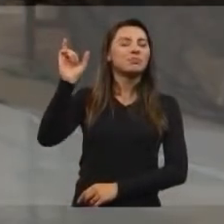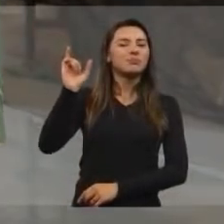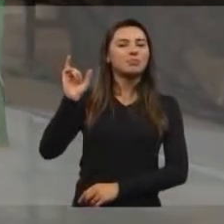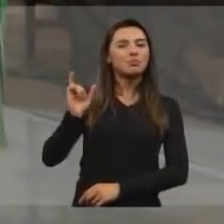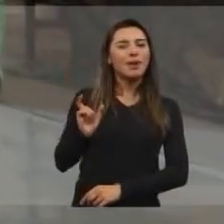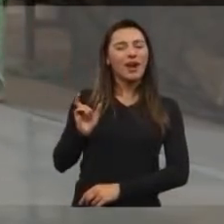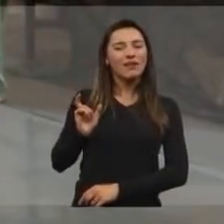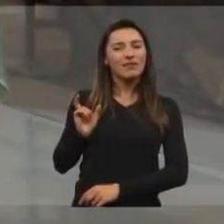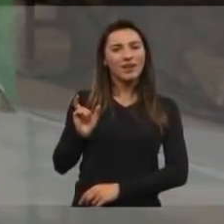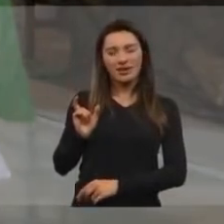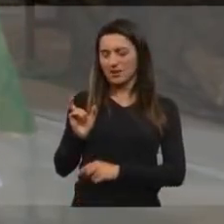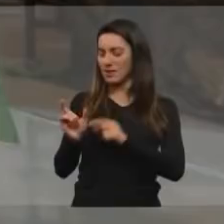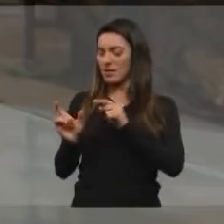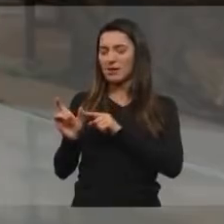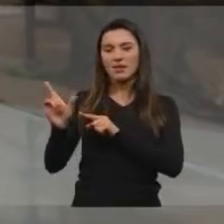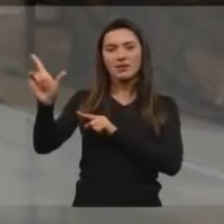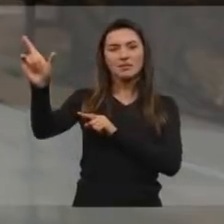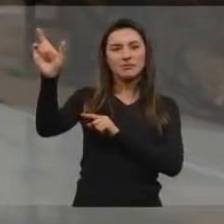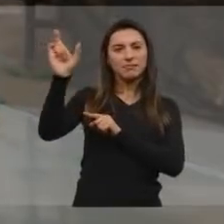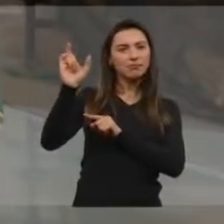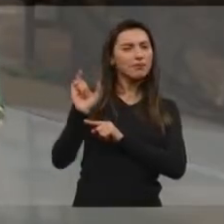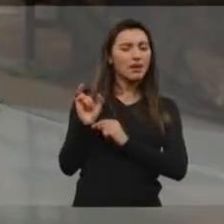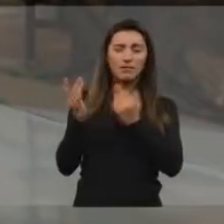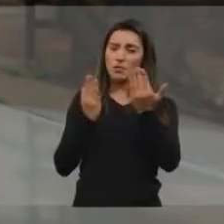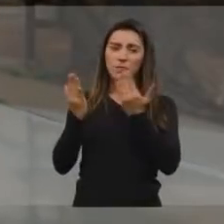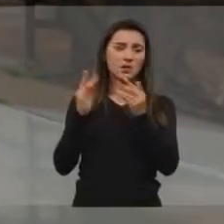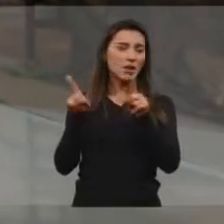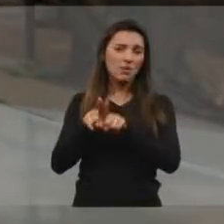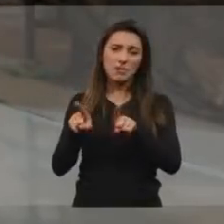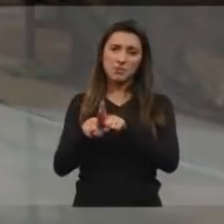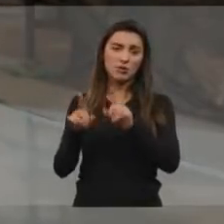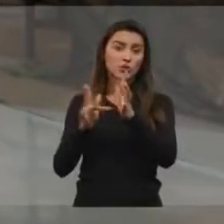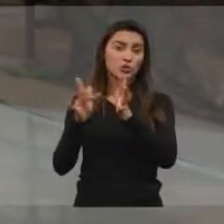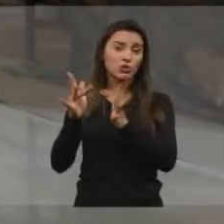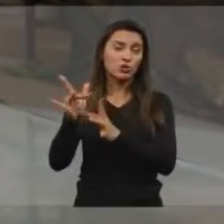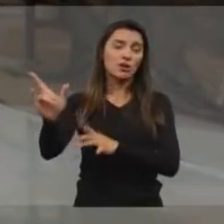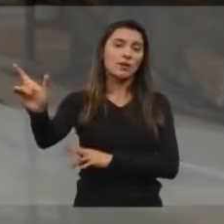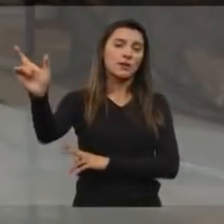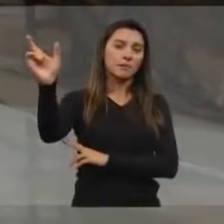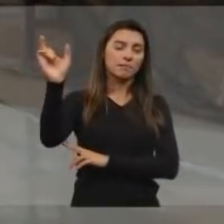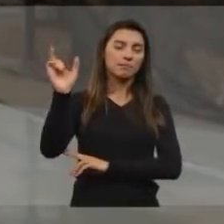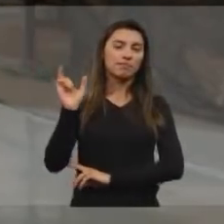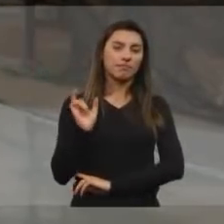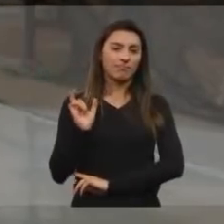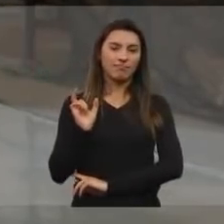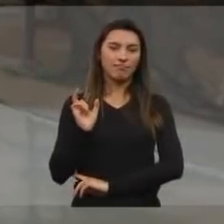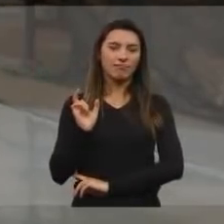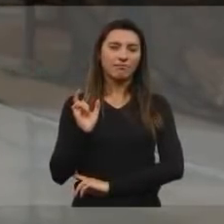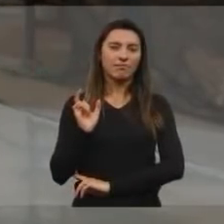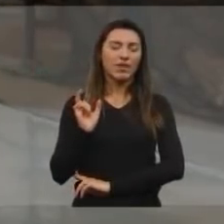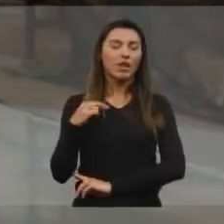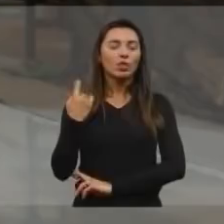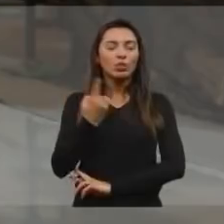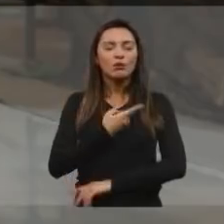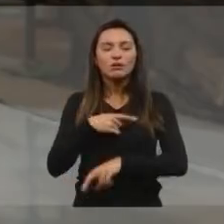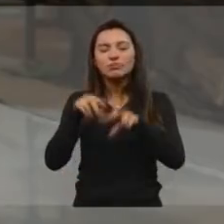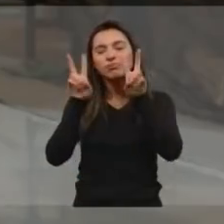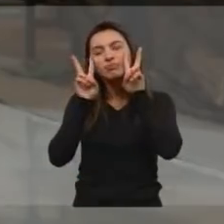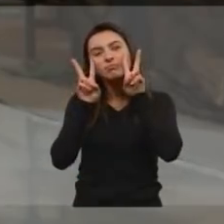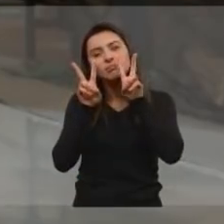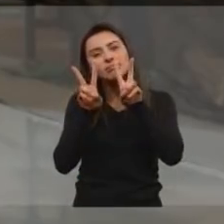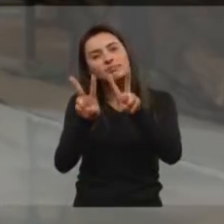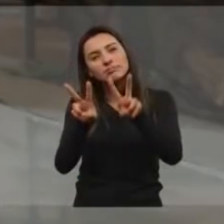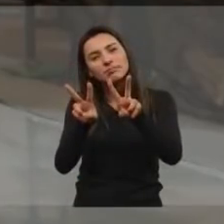falamos de semente palavra verbo encarnado jesus cristo nós estamos falando de ouvir